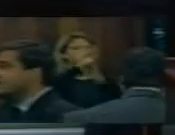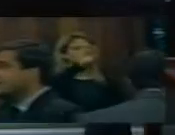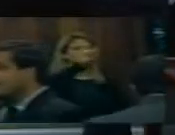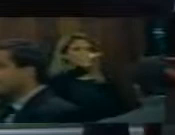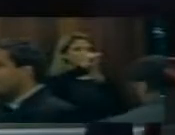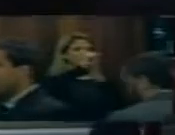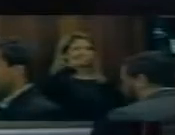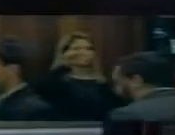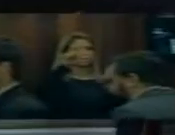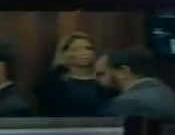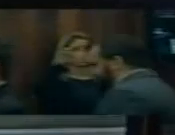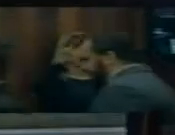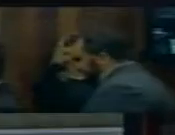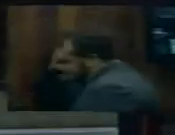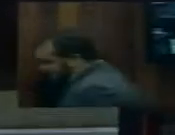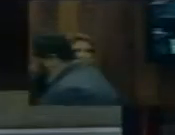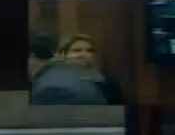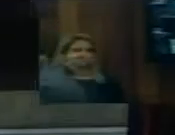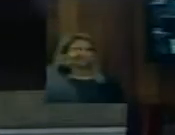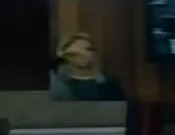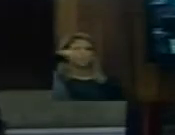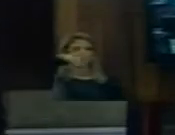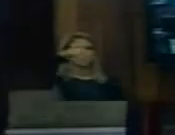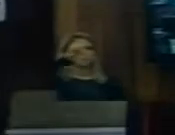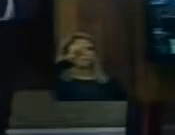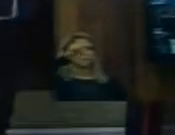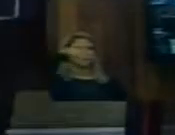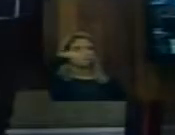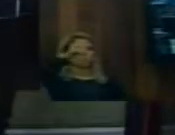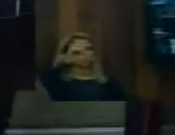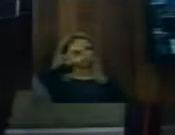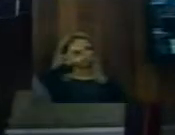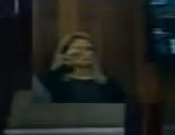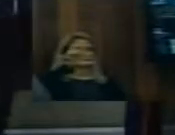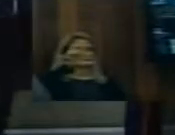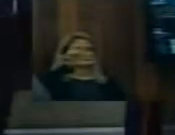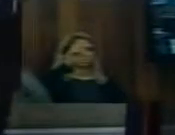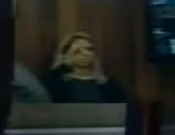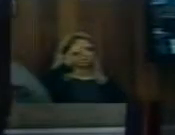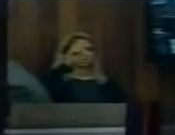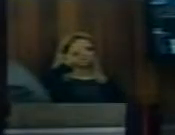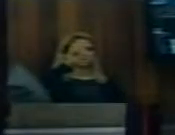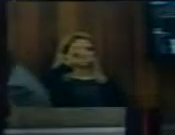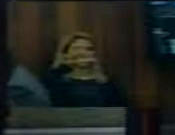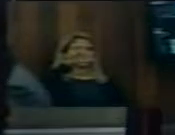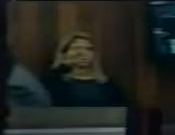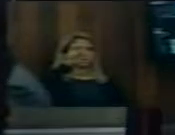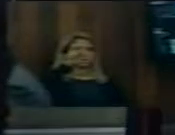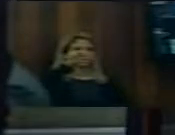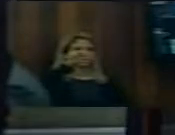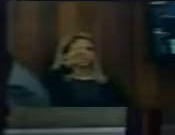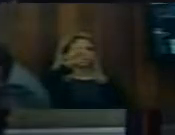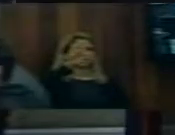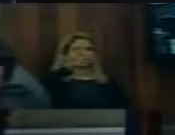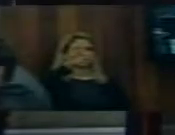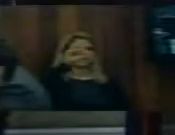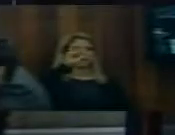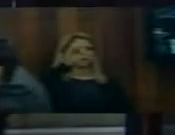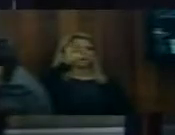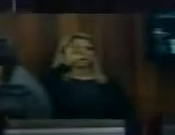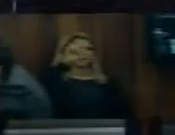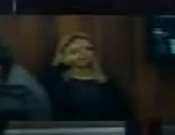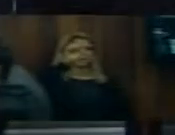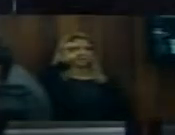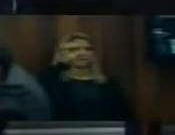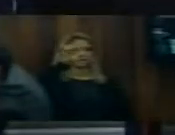Luiz Geraldo Cima de Azevedo, Manuel Machado de Azevedo, Osés Rodrigues Couto, Rafael Peçanha